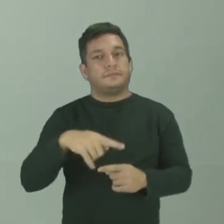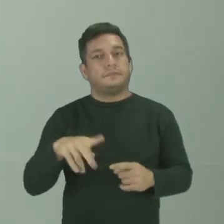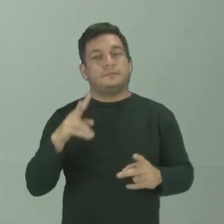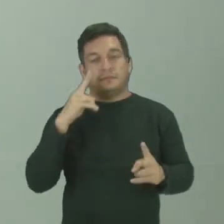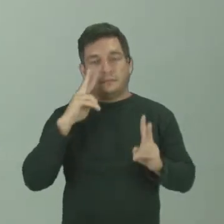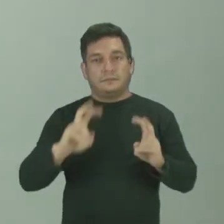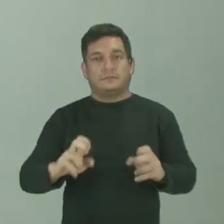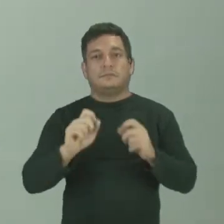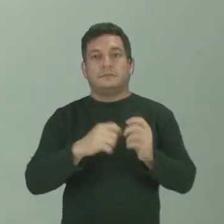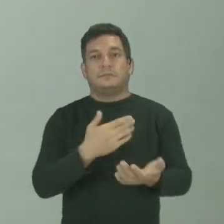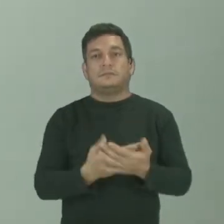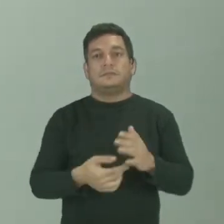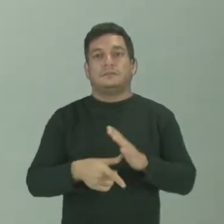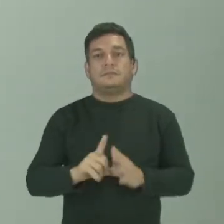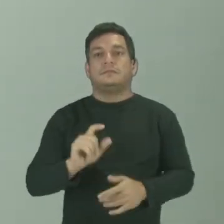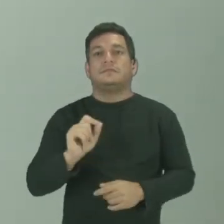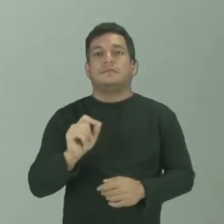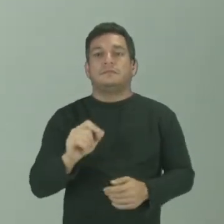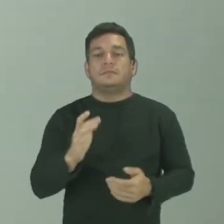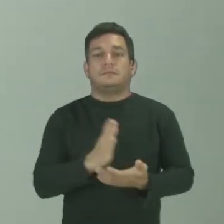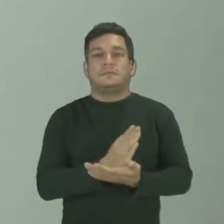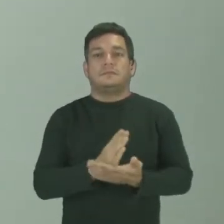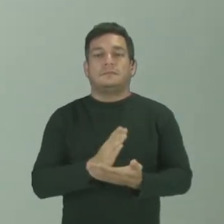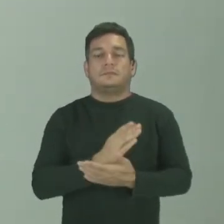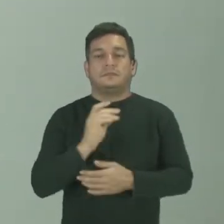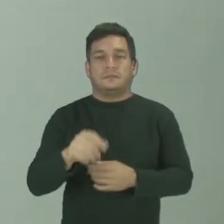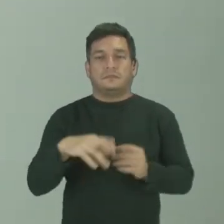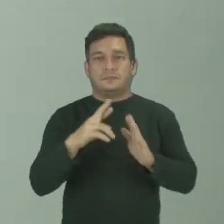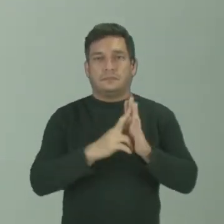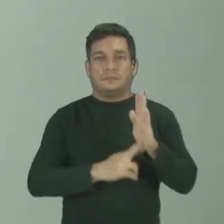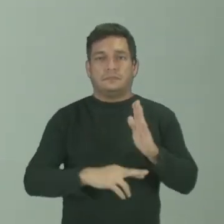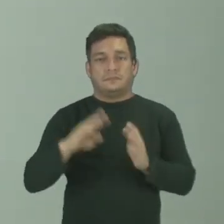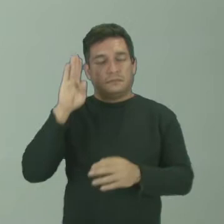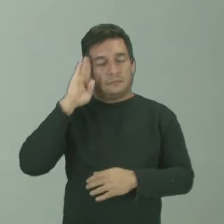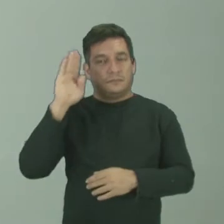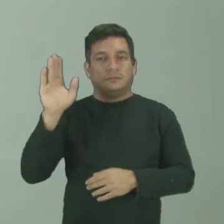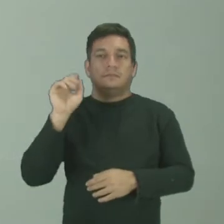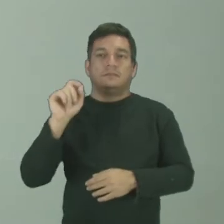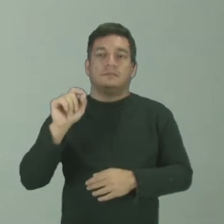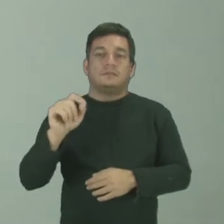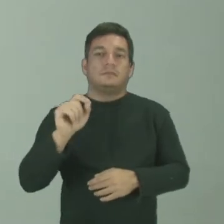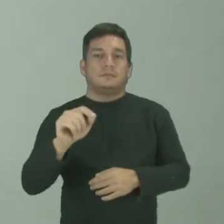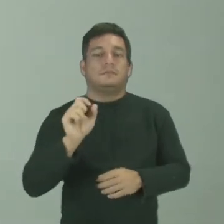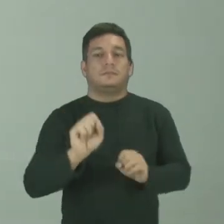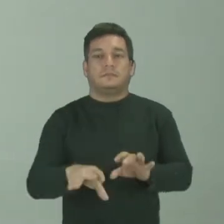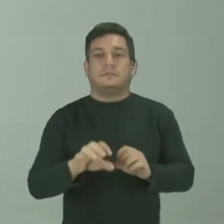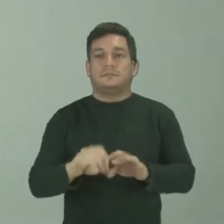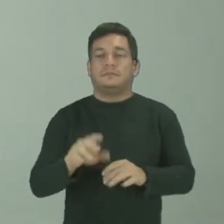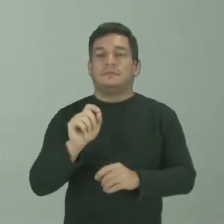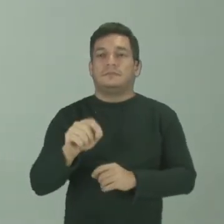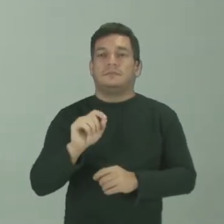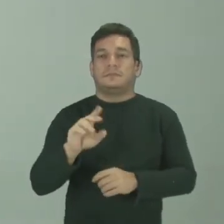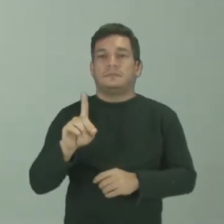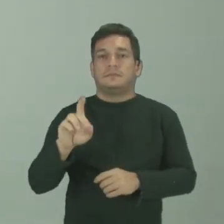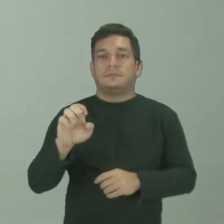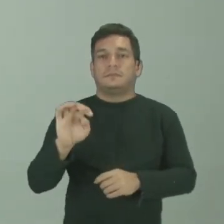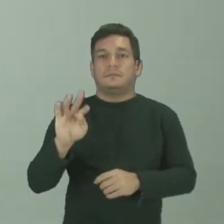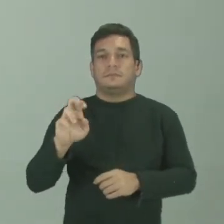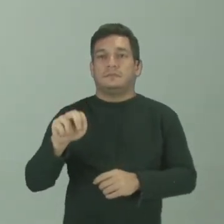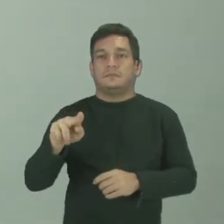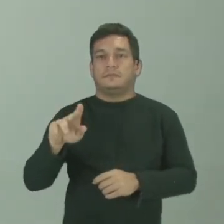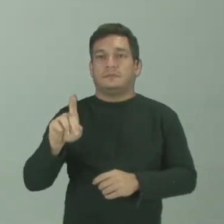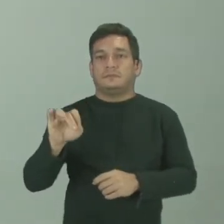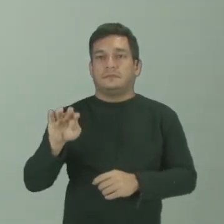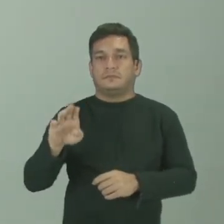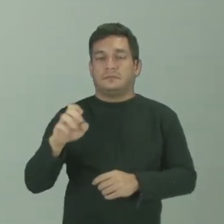aulas anteriores algumas propriedades fundamentais, né, para se trabalhar o determinante.